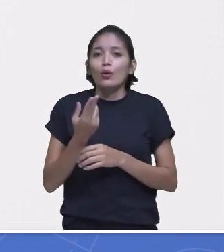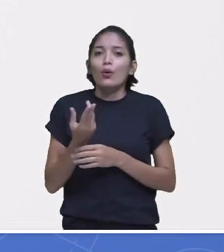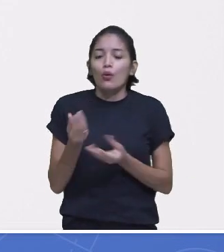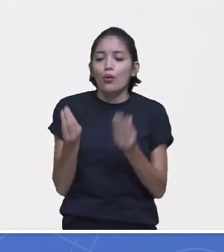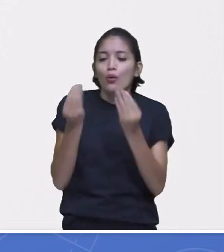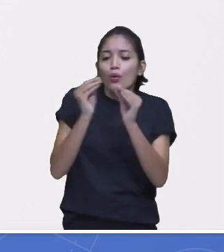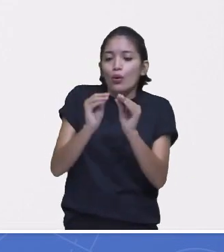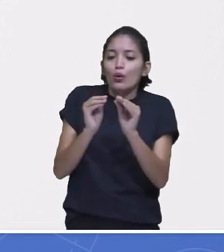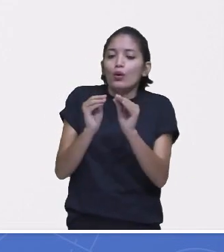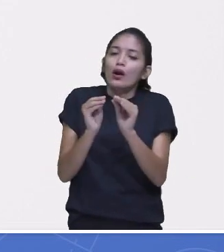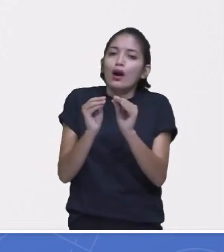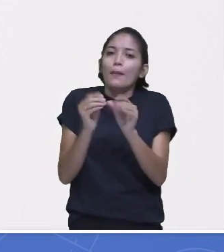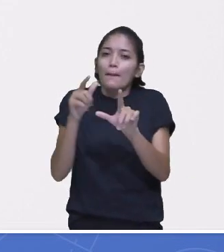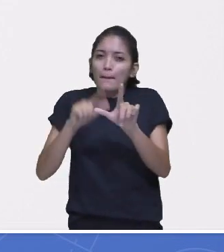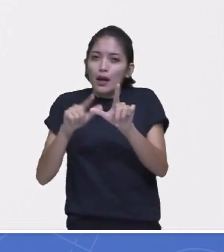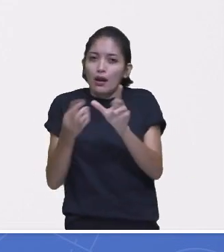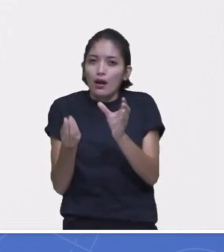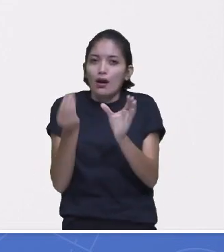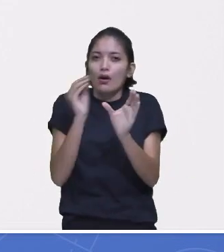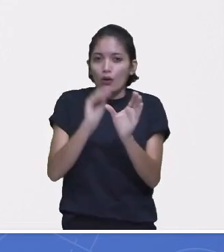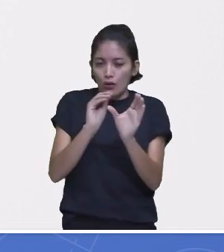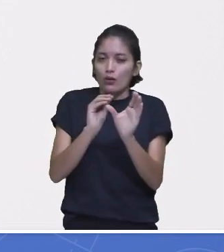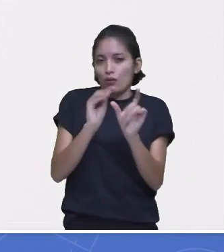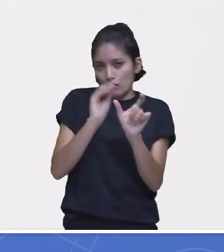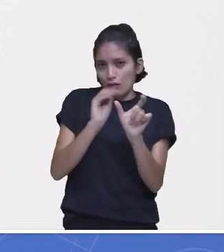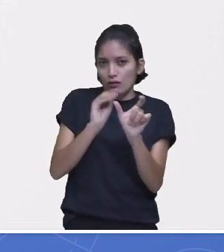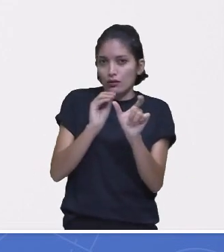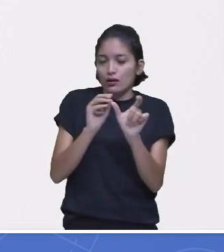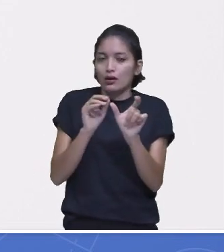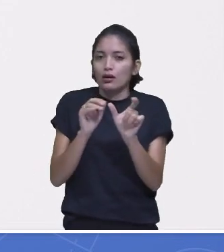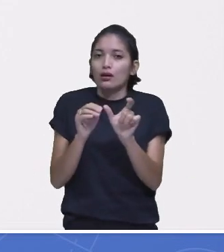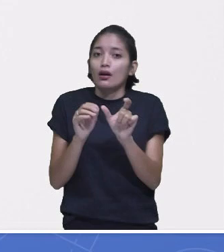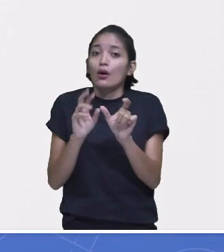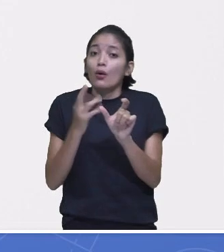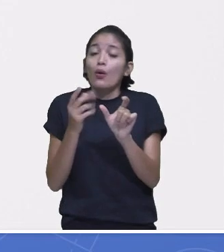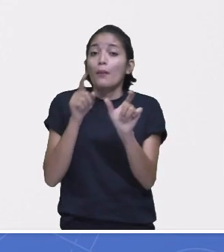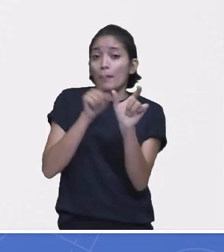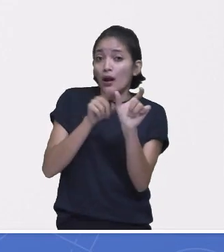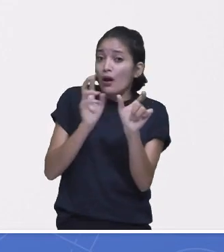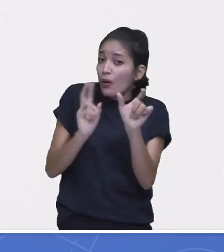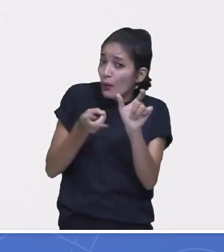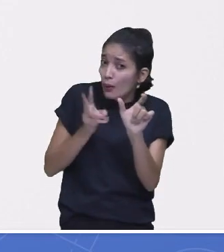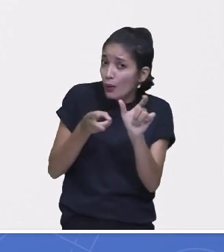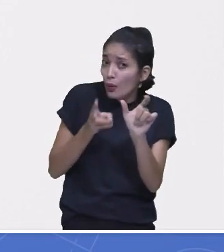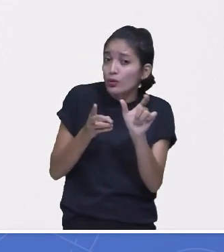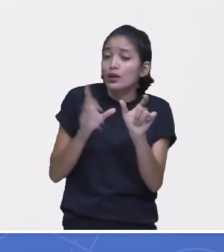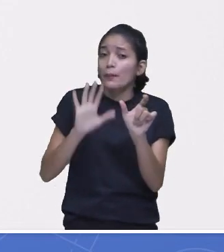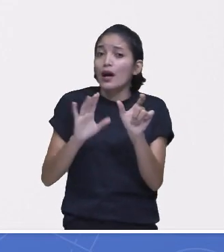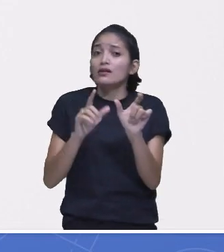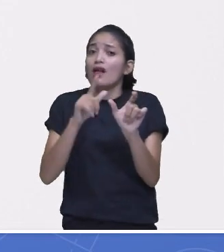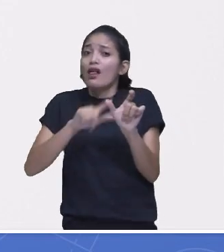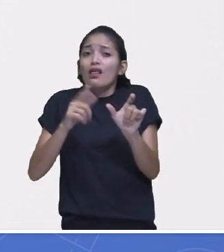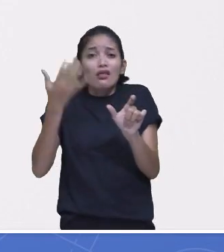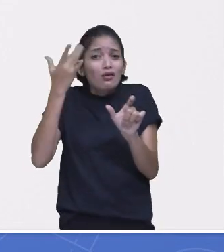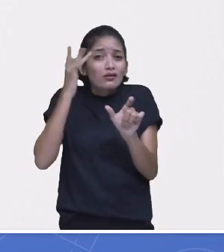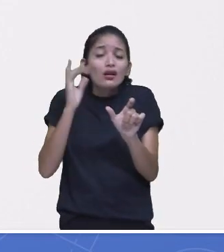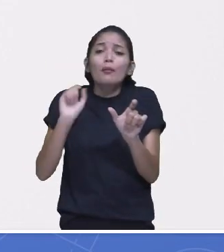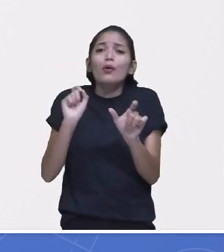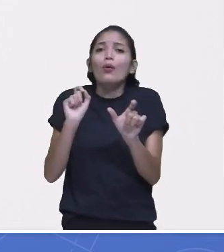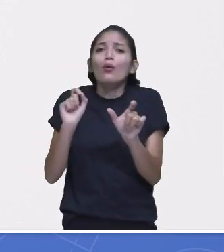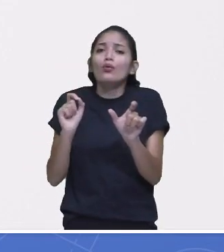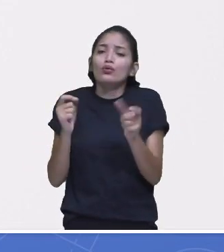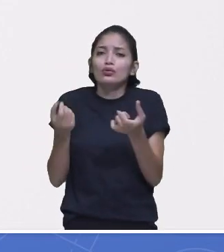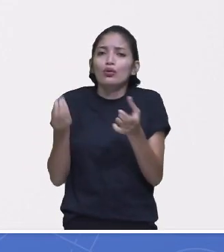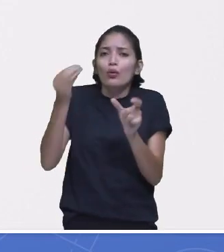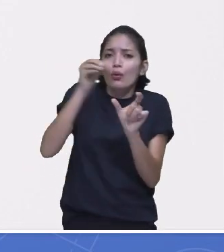uma letra, uma mudança vocálica, por exemplo, ou a raiz permaneceu, mas teve uma letra que ninguém sabe de onde veio, como